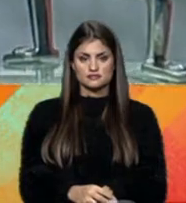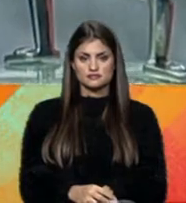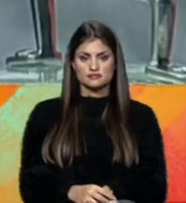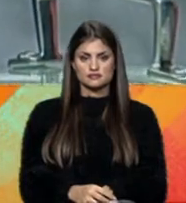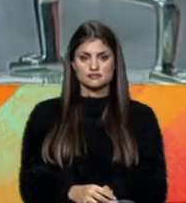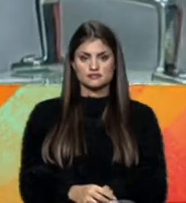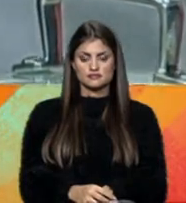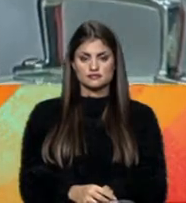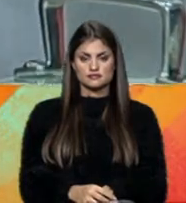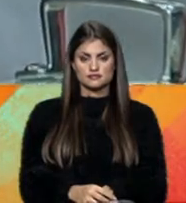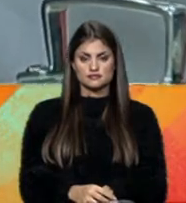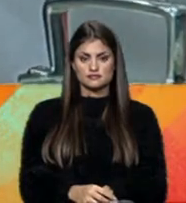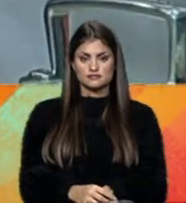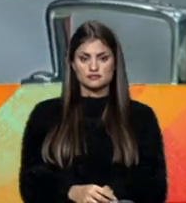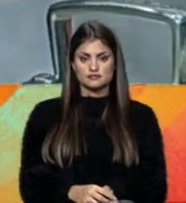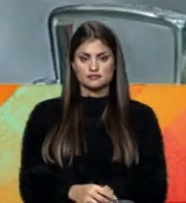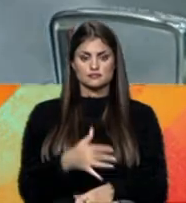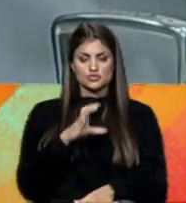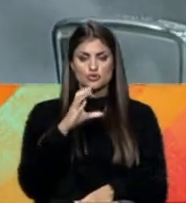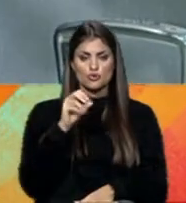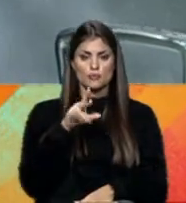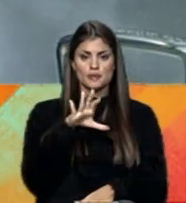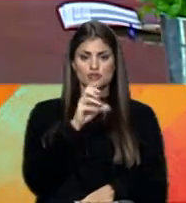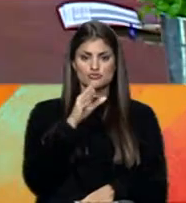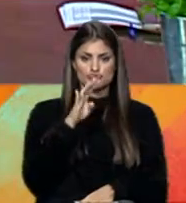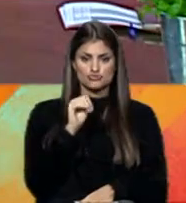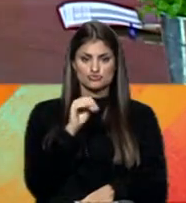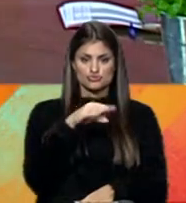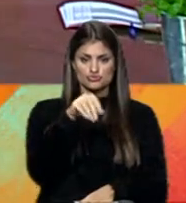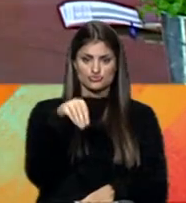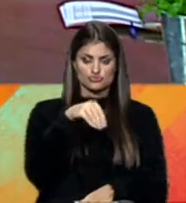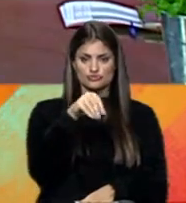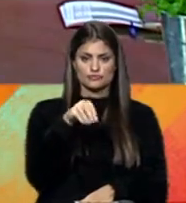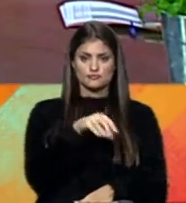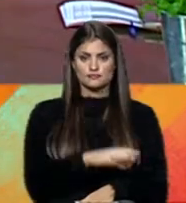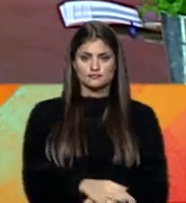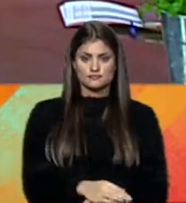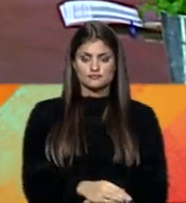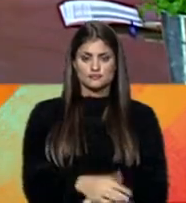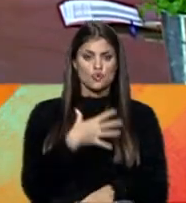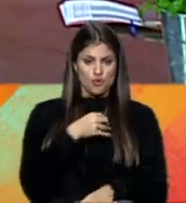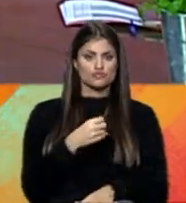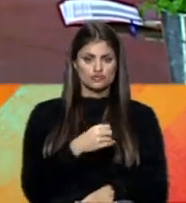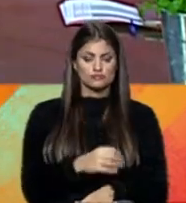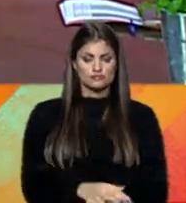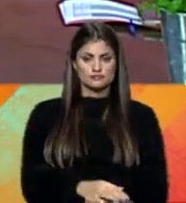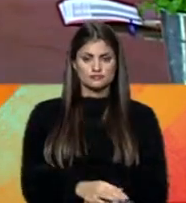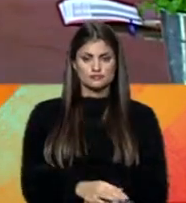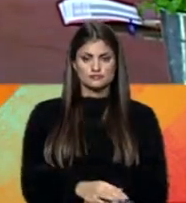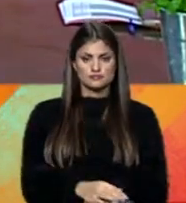Também se usa muito na Argel. Mas como tem cominho, tem assim aquele lado... De... Sim. Que eu gosto imenso. Acho muito